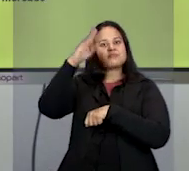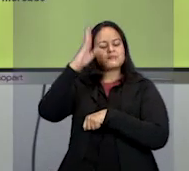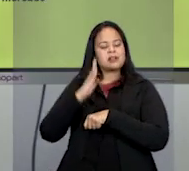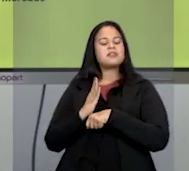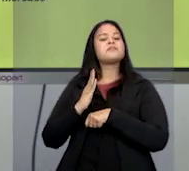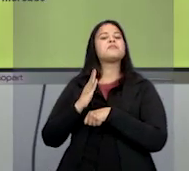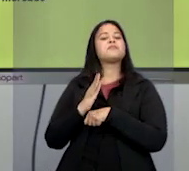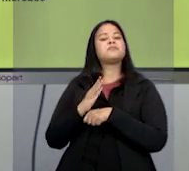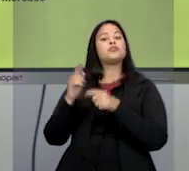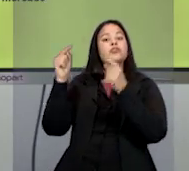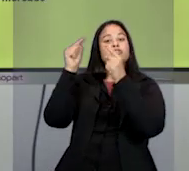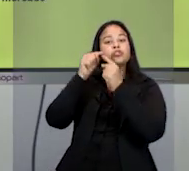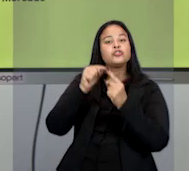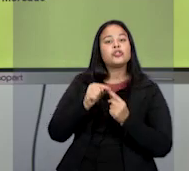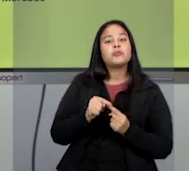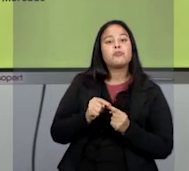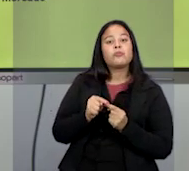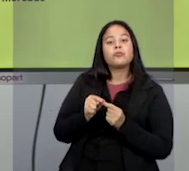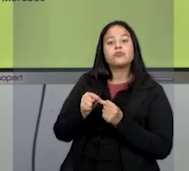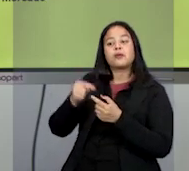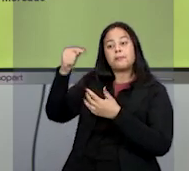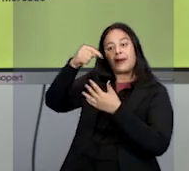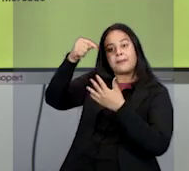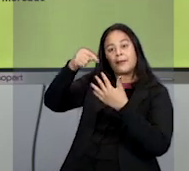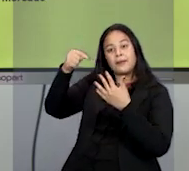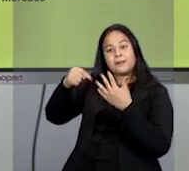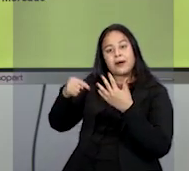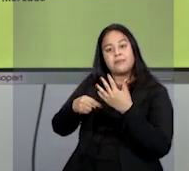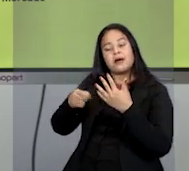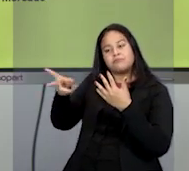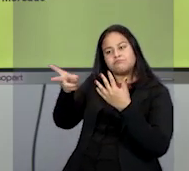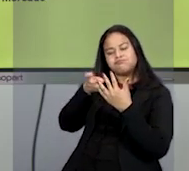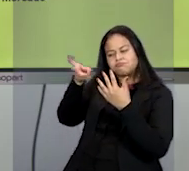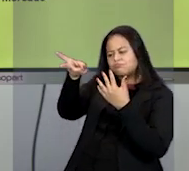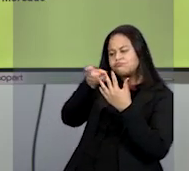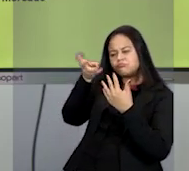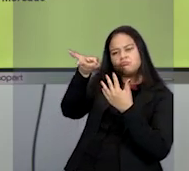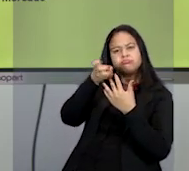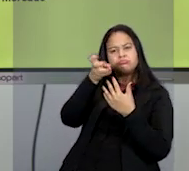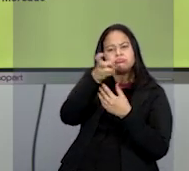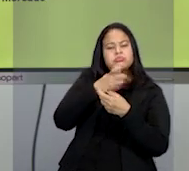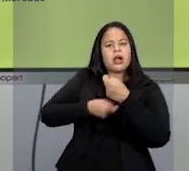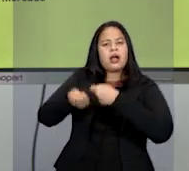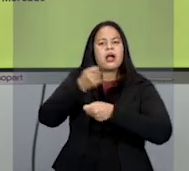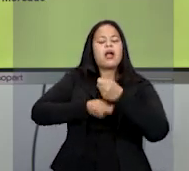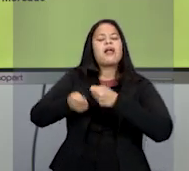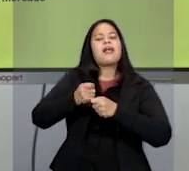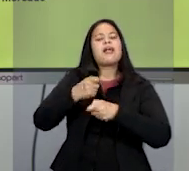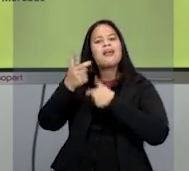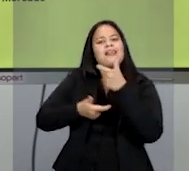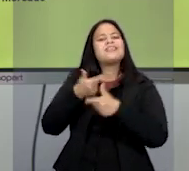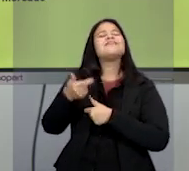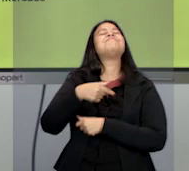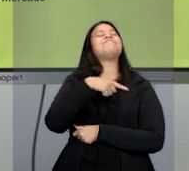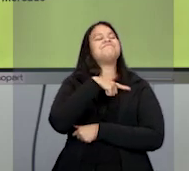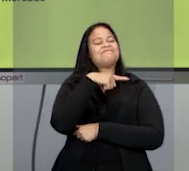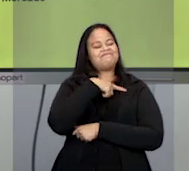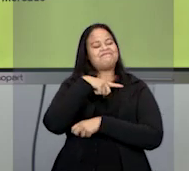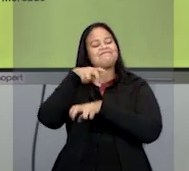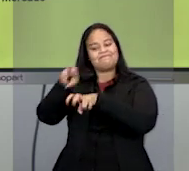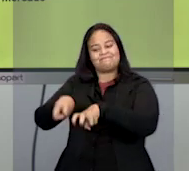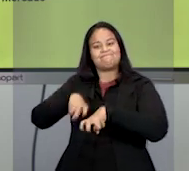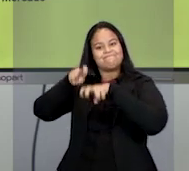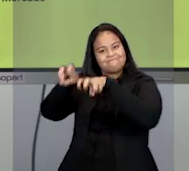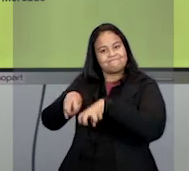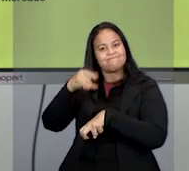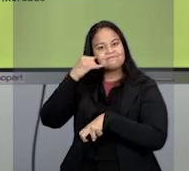seja, esse tipo de gênero, quer dizer, onde você tem uma exigência do mercado, você vai ter uma grande produção, né, agricultura desse